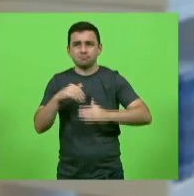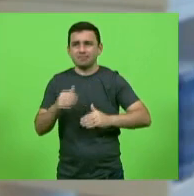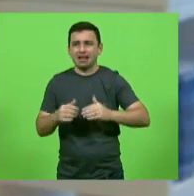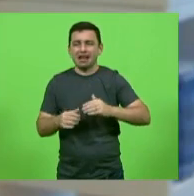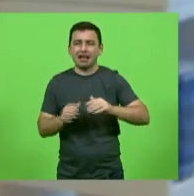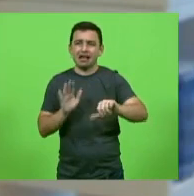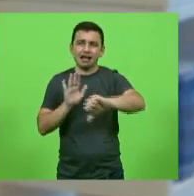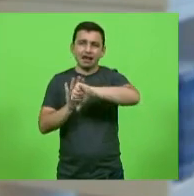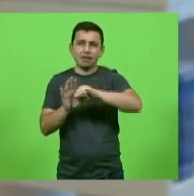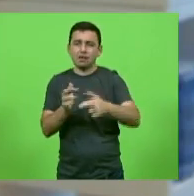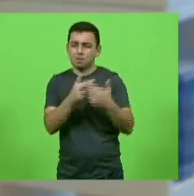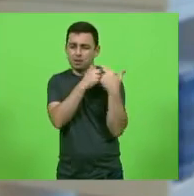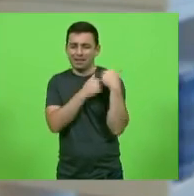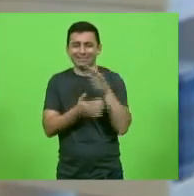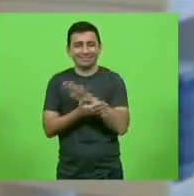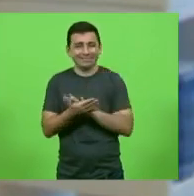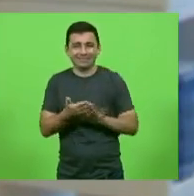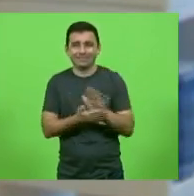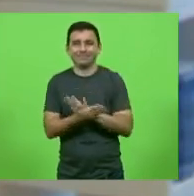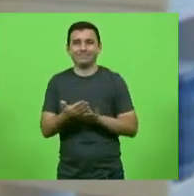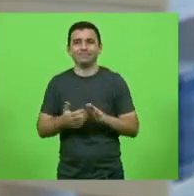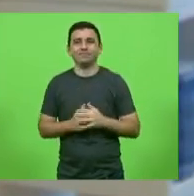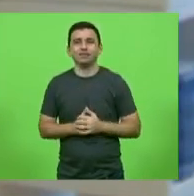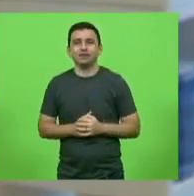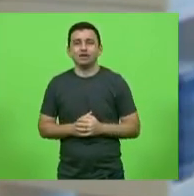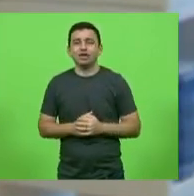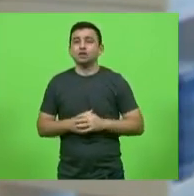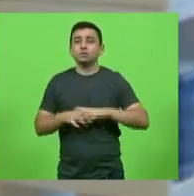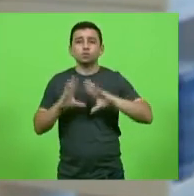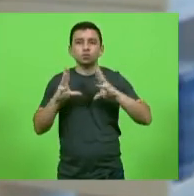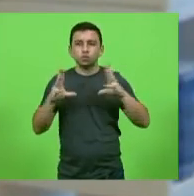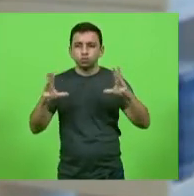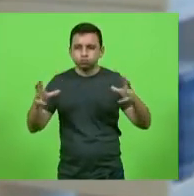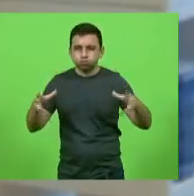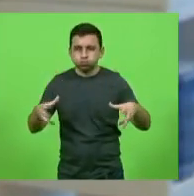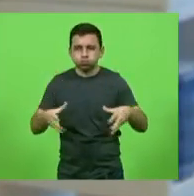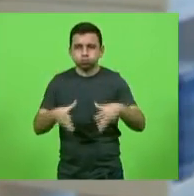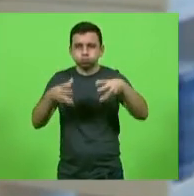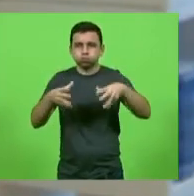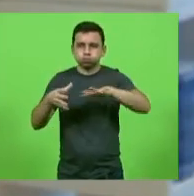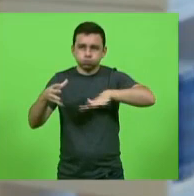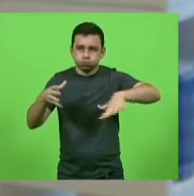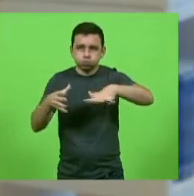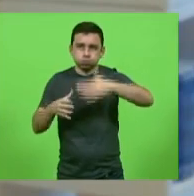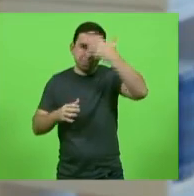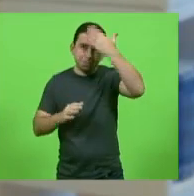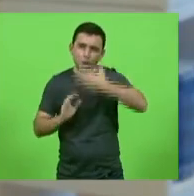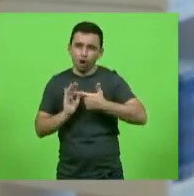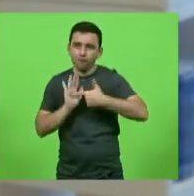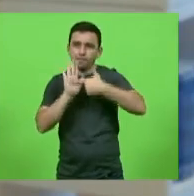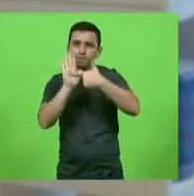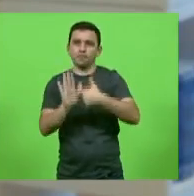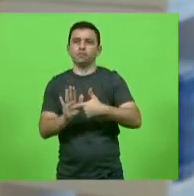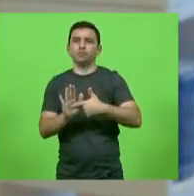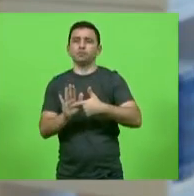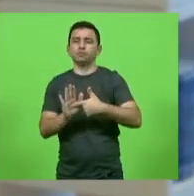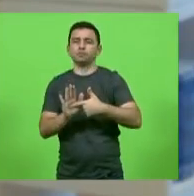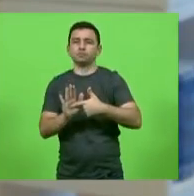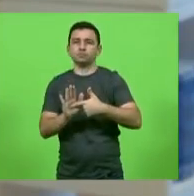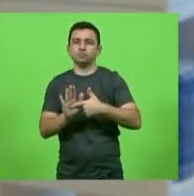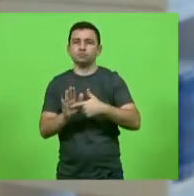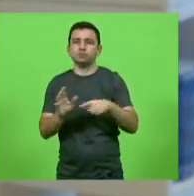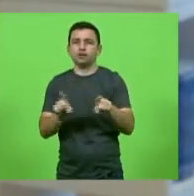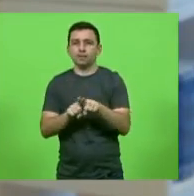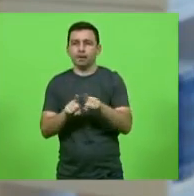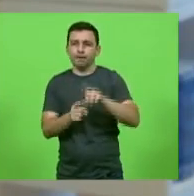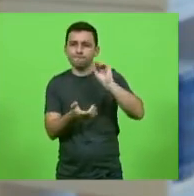de responsabilidade. Por todo este conjunto fático probatório, alicerçado na ausência de